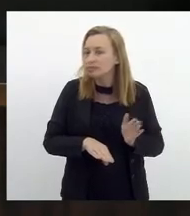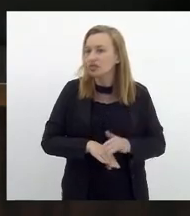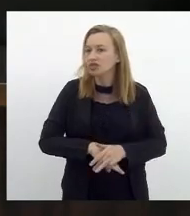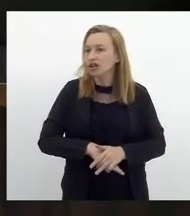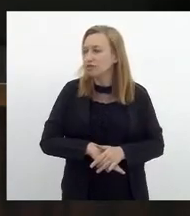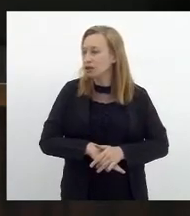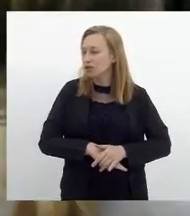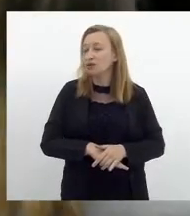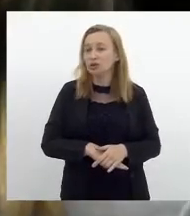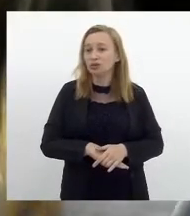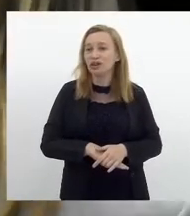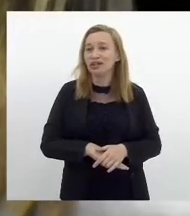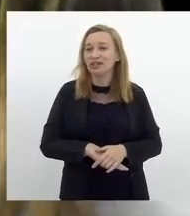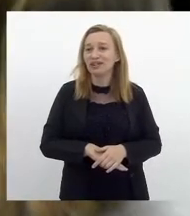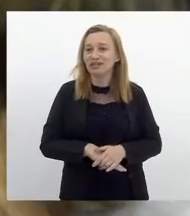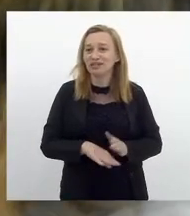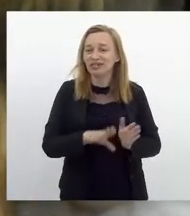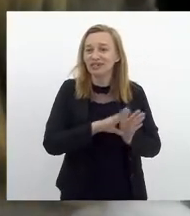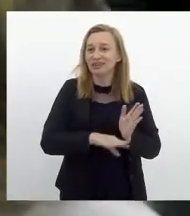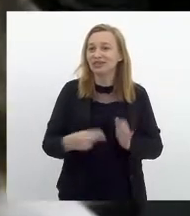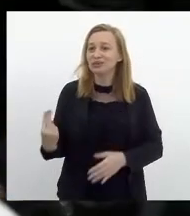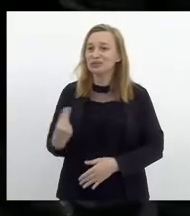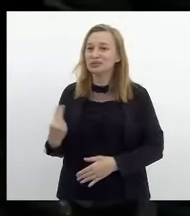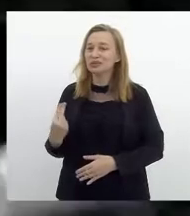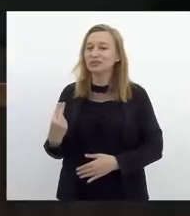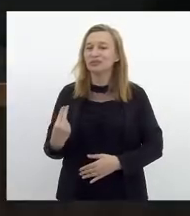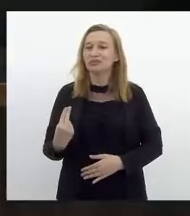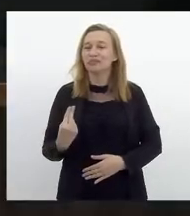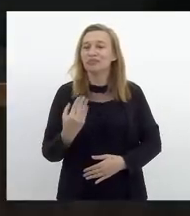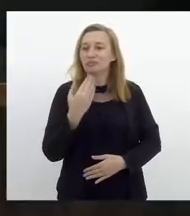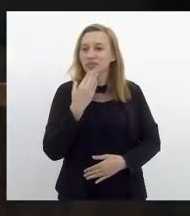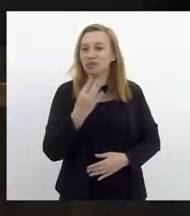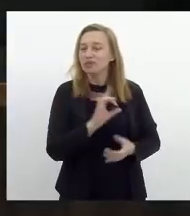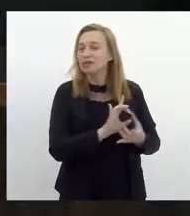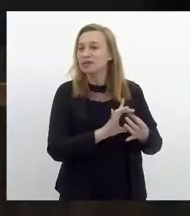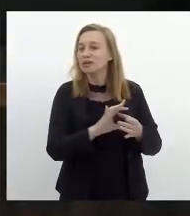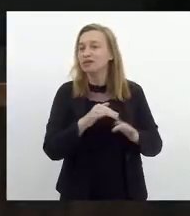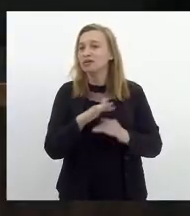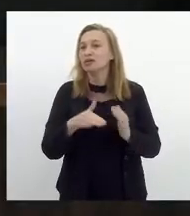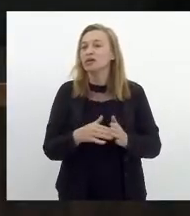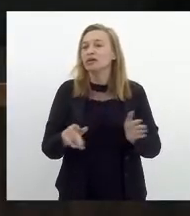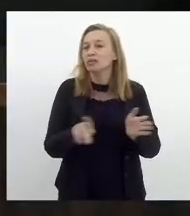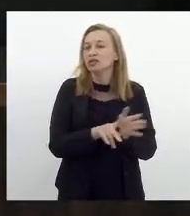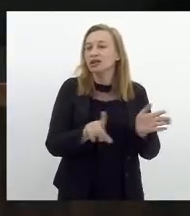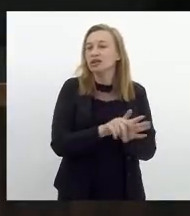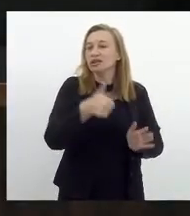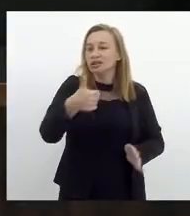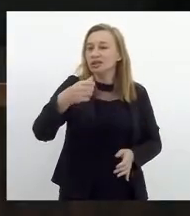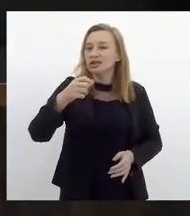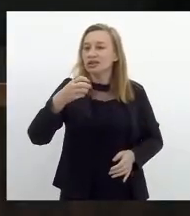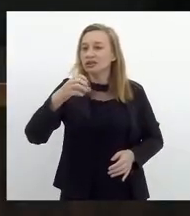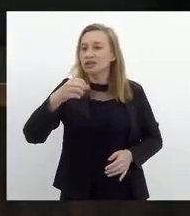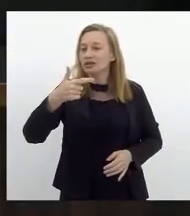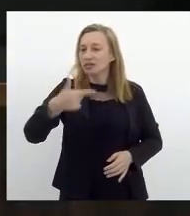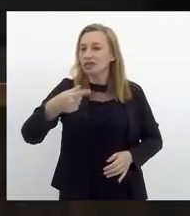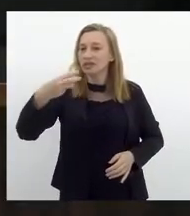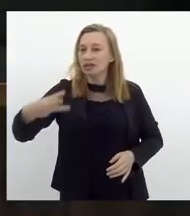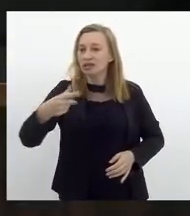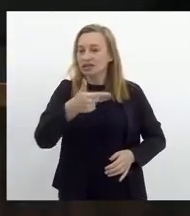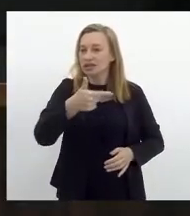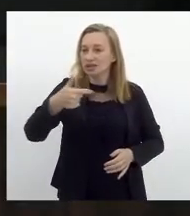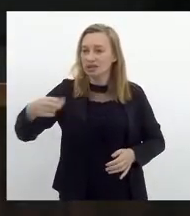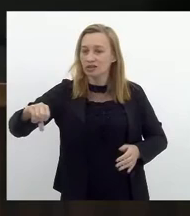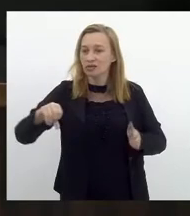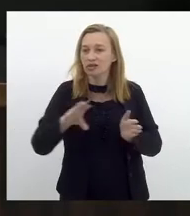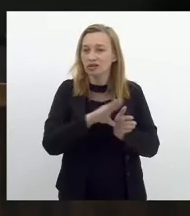Abrir a coautoria para o projeto, aqueles que desejarem. Está aberta a coautoria, deputado Salema. Projeto de lei 127/19, deputado Flávio Serafini, retirado